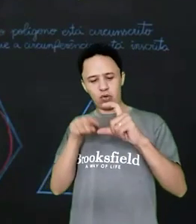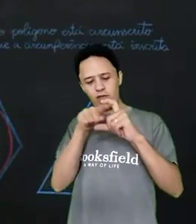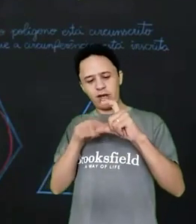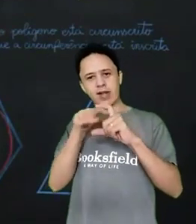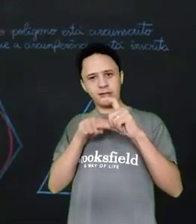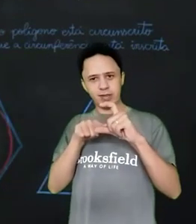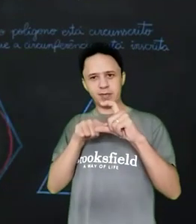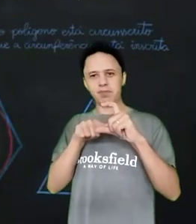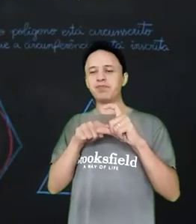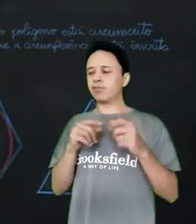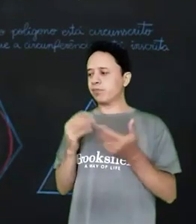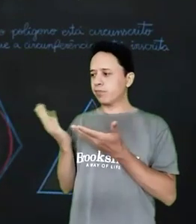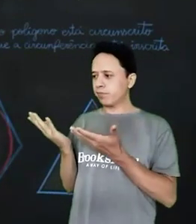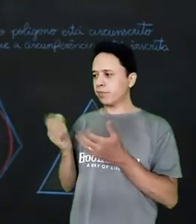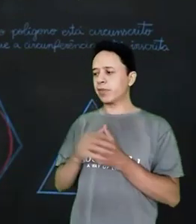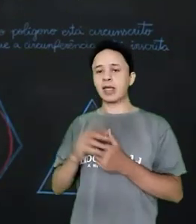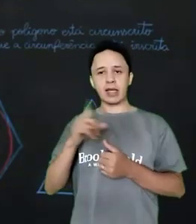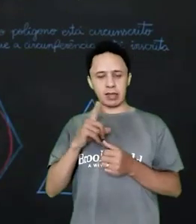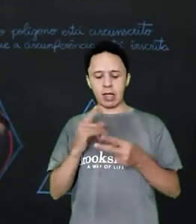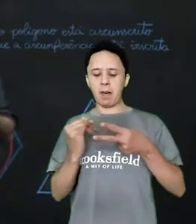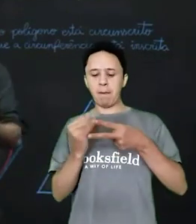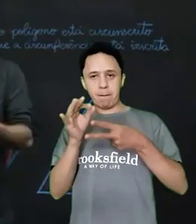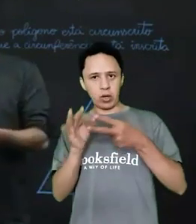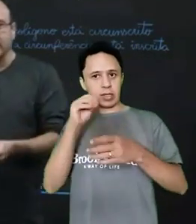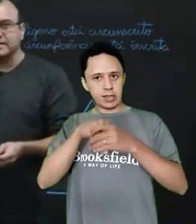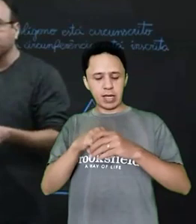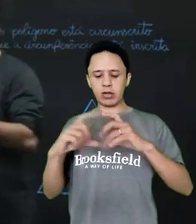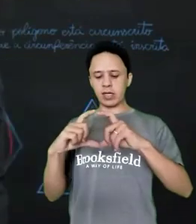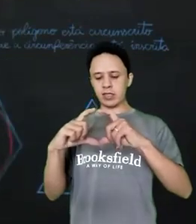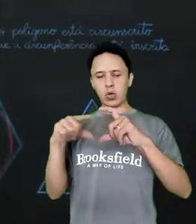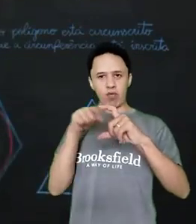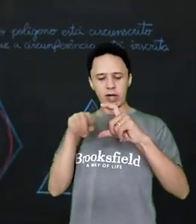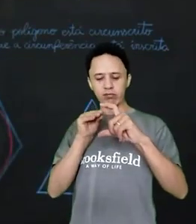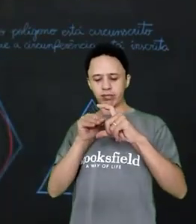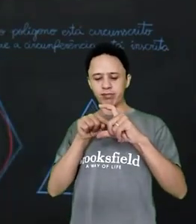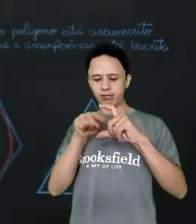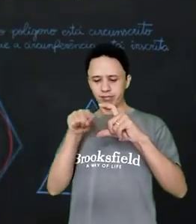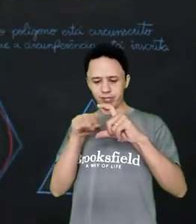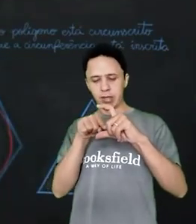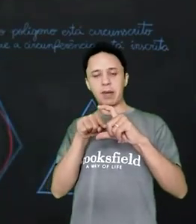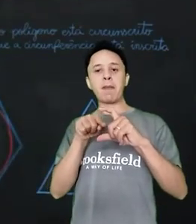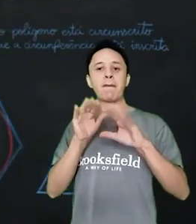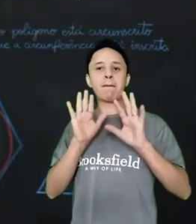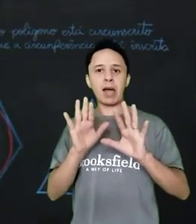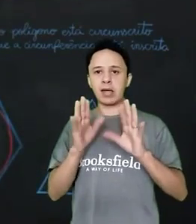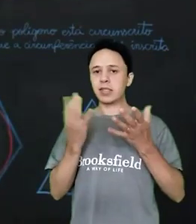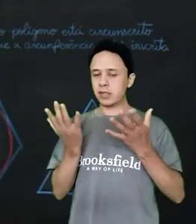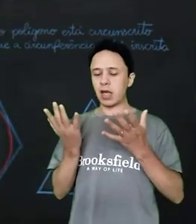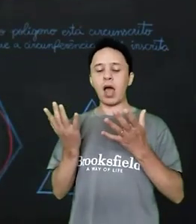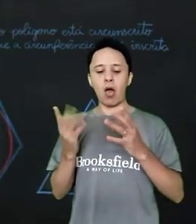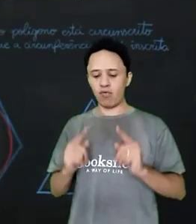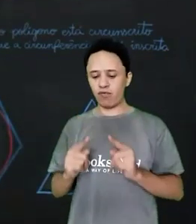caso. Aqui, embora nós tenhamos um polígono dentro da circunferência, mas justamente por esse fato de os